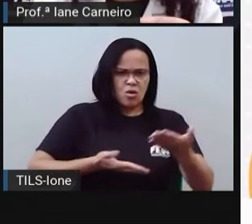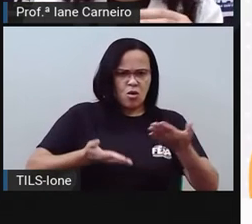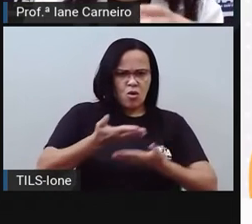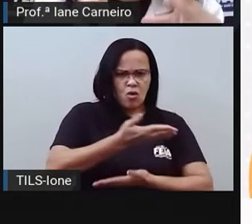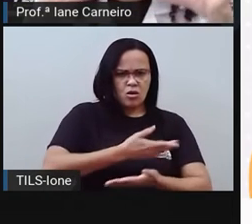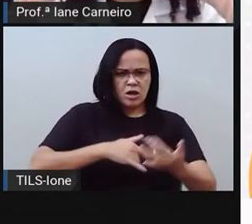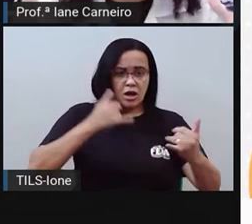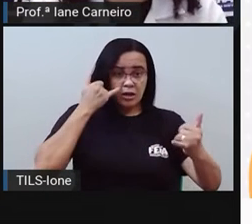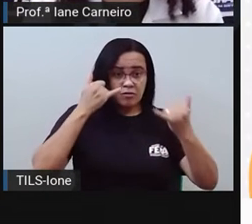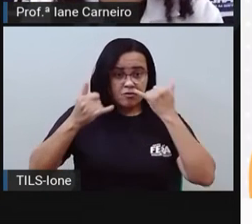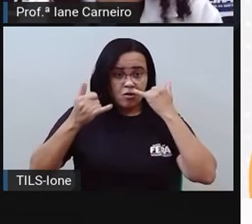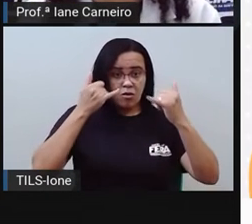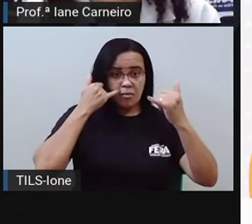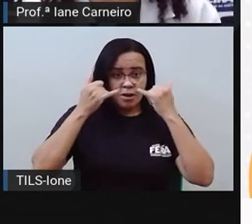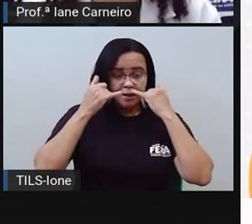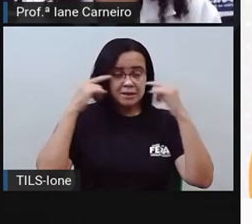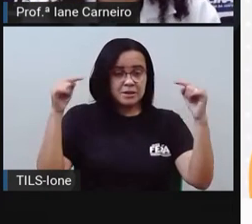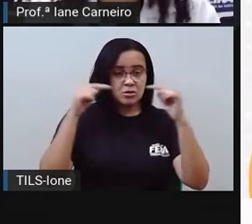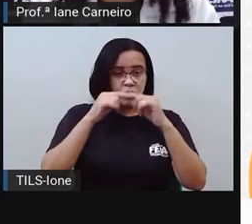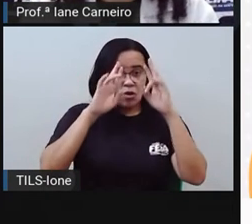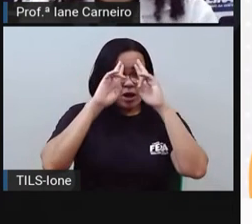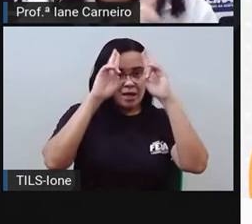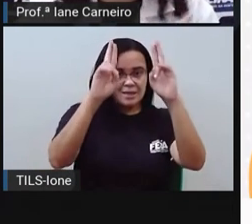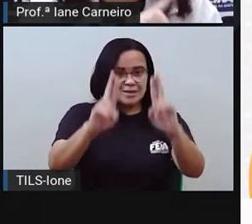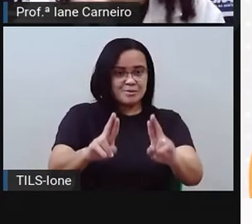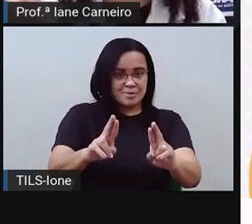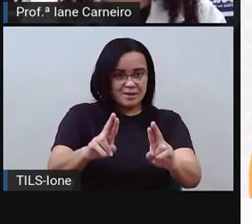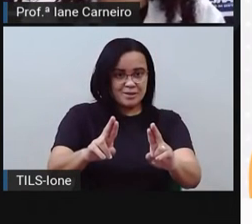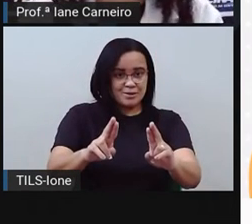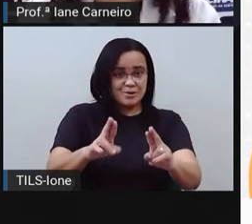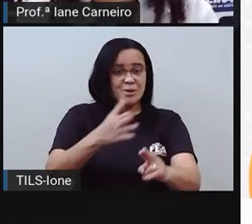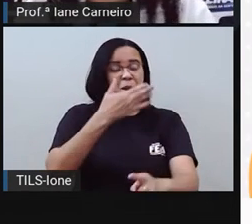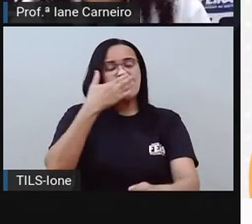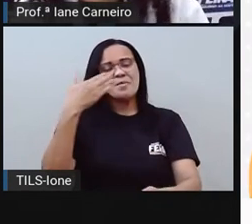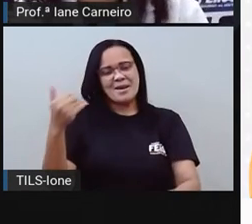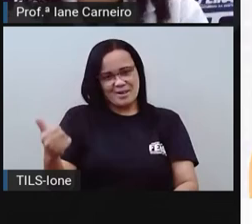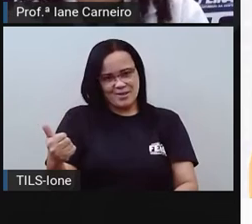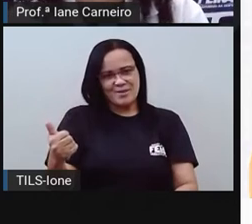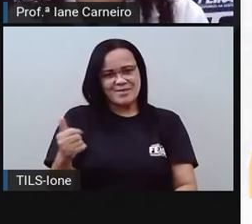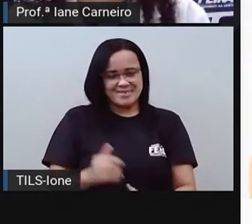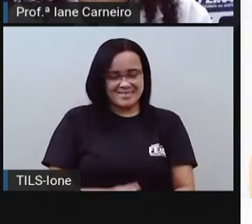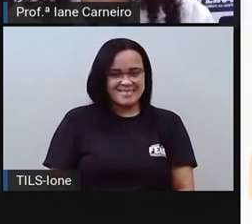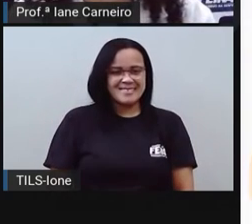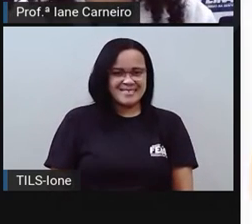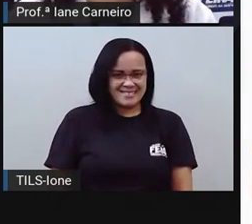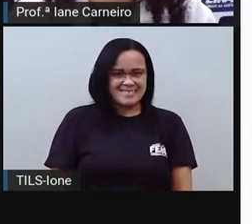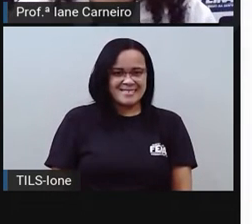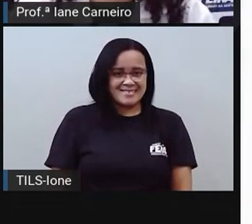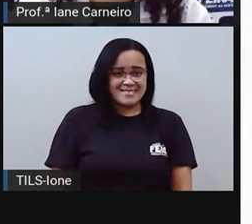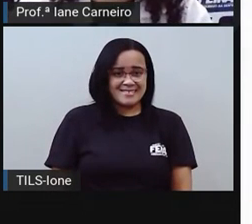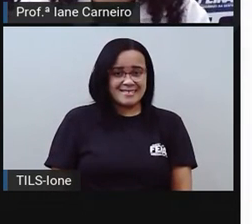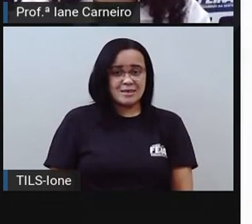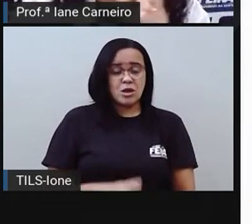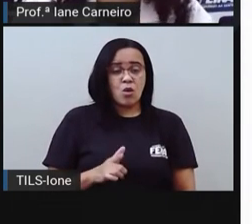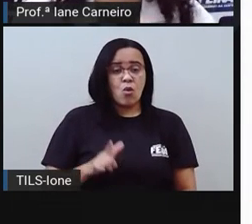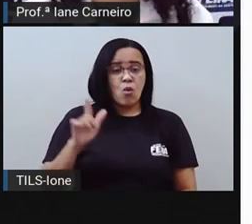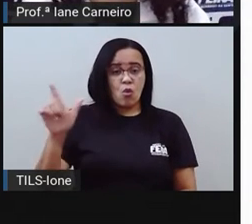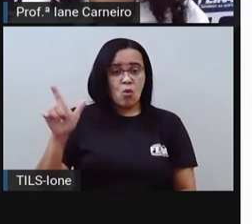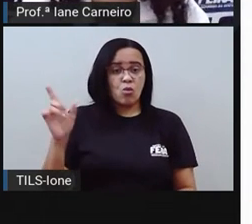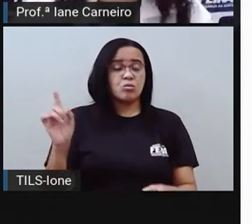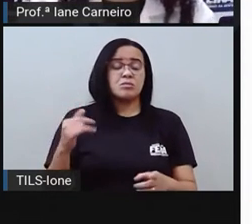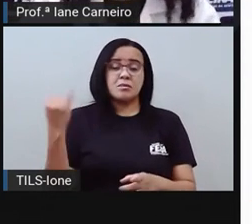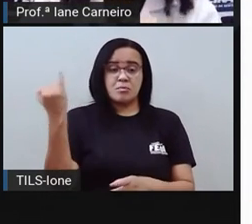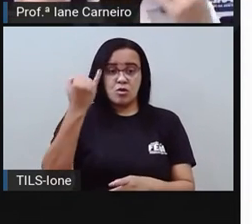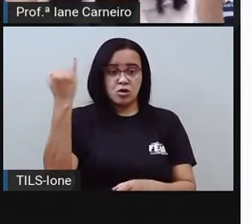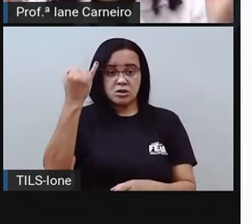do respeito, tudo fica muito melhor. Tá joia? E isso serve para tudo, tá? Outra coisa, ó, que é